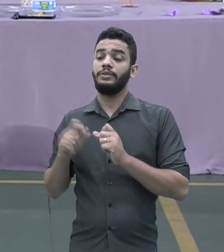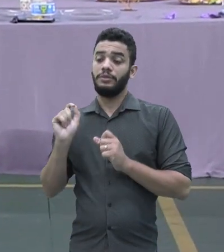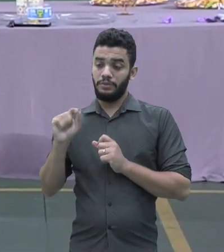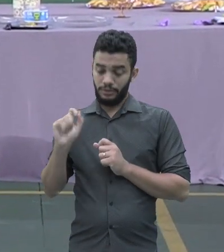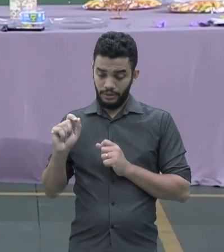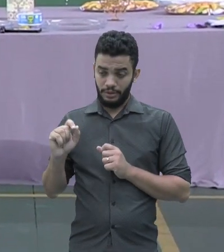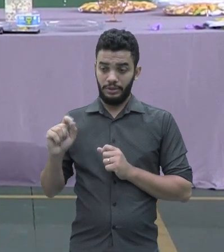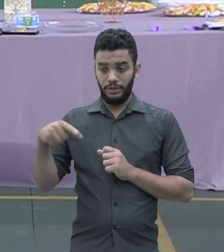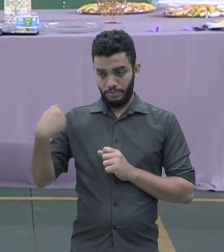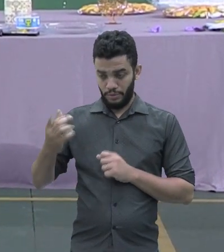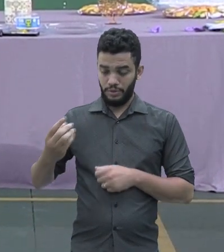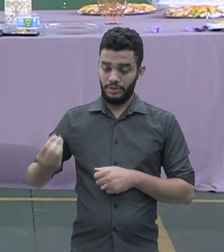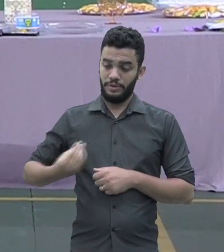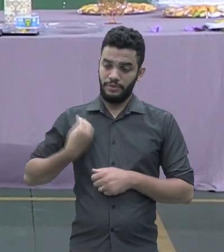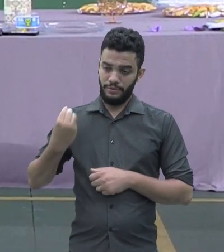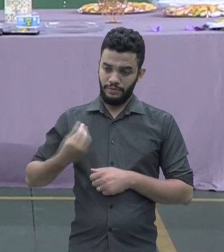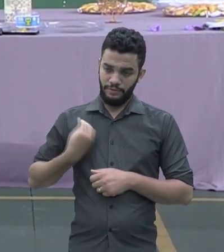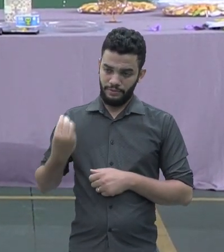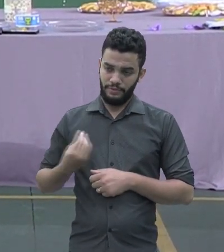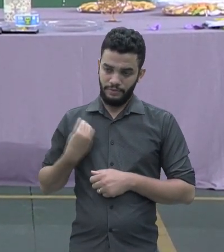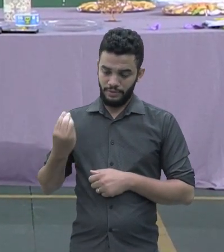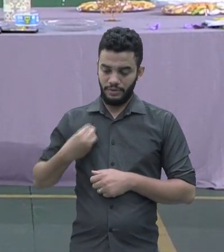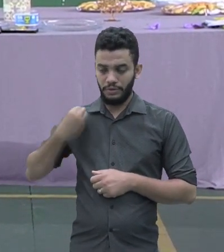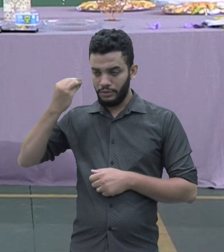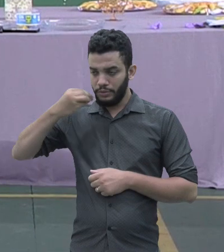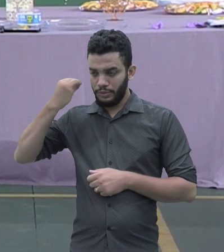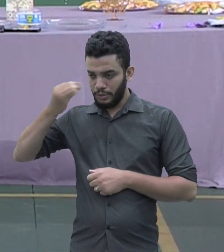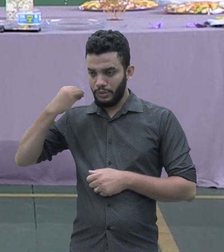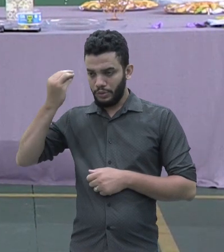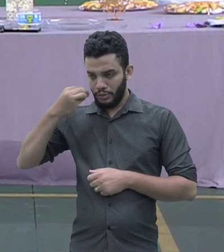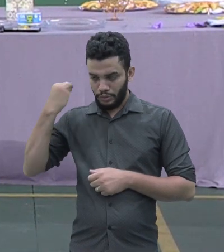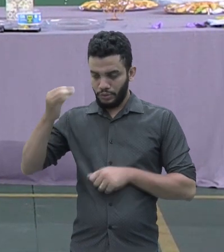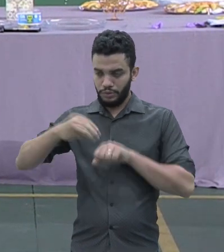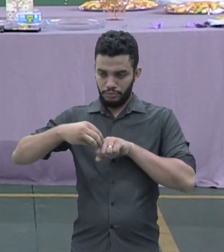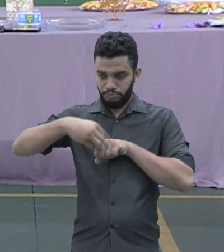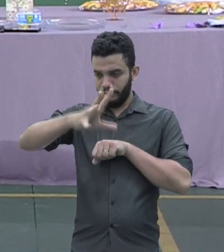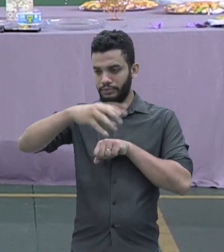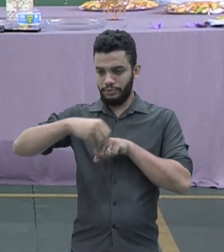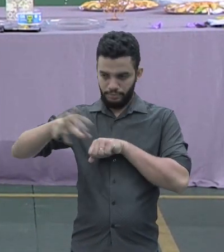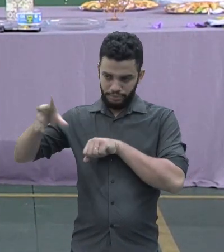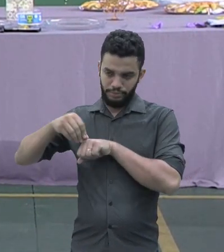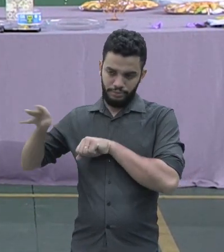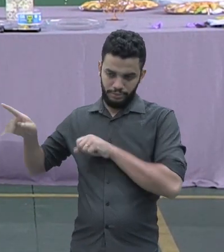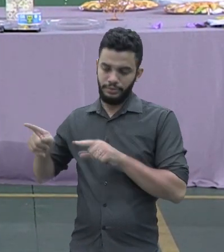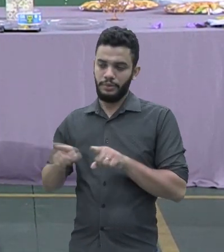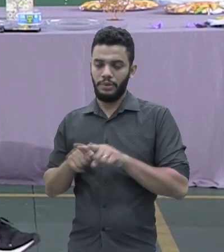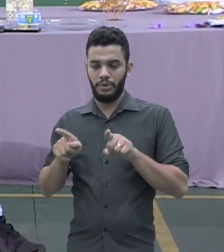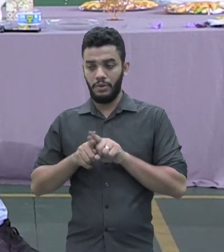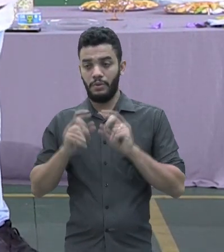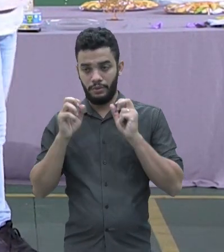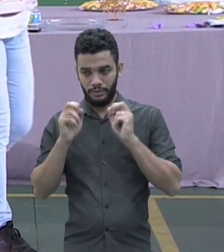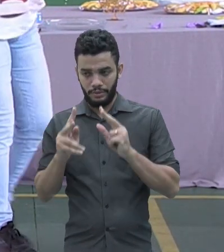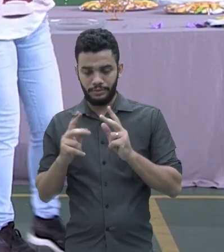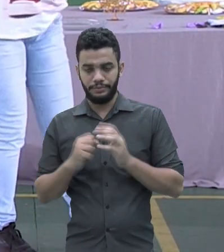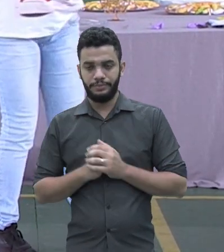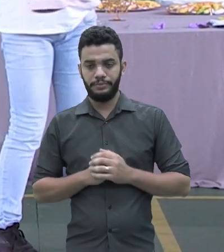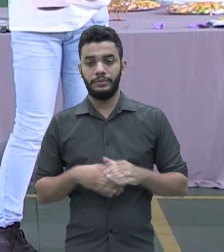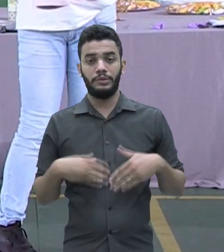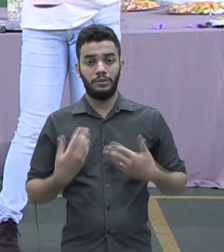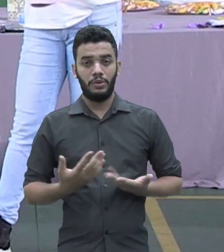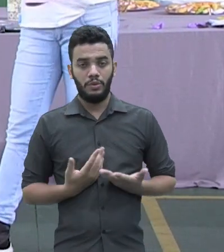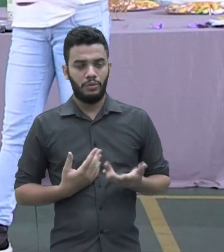vocês, que eu tenho certeza que vocês têm algo para compartilhar conosco aqui. Olha, havia uma